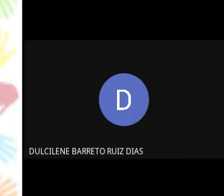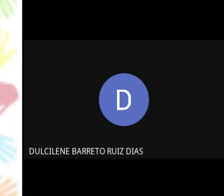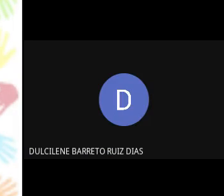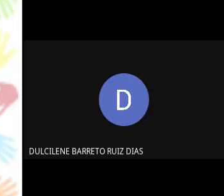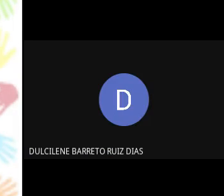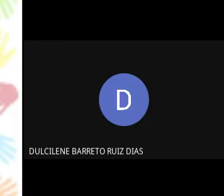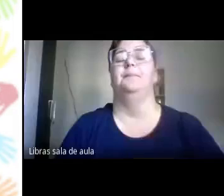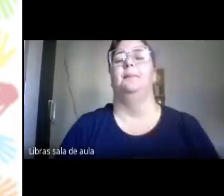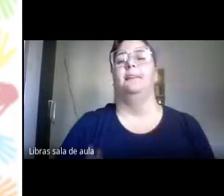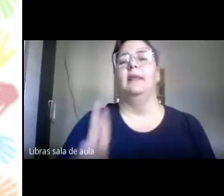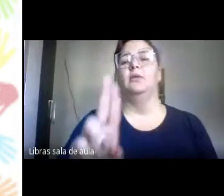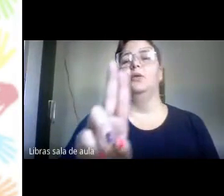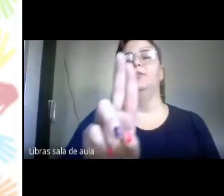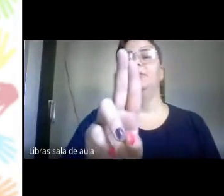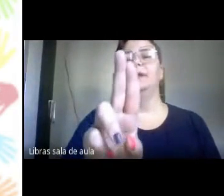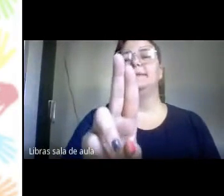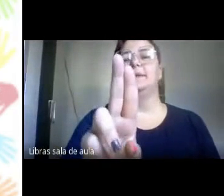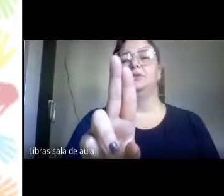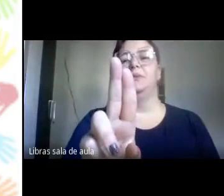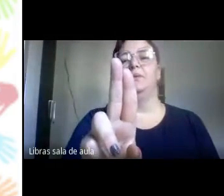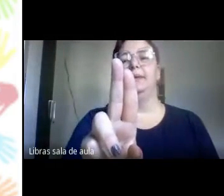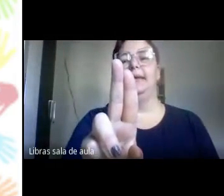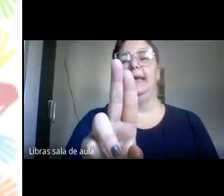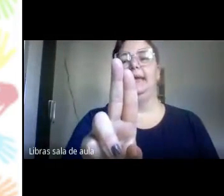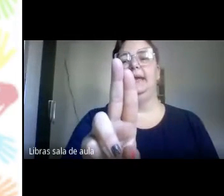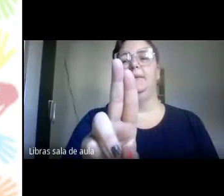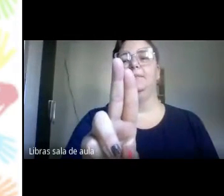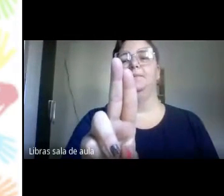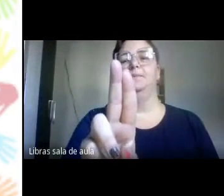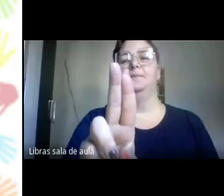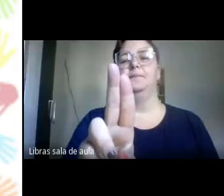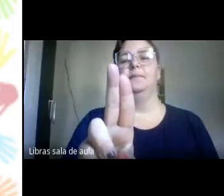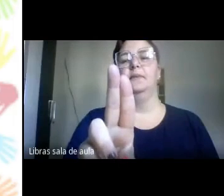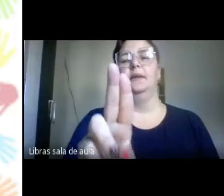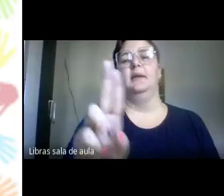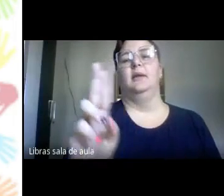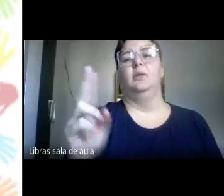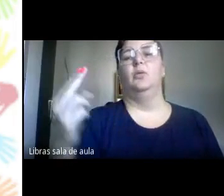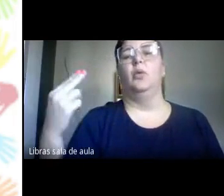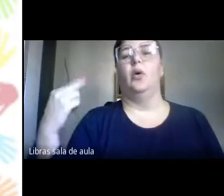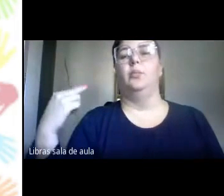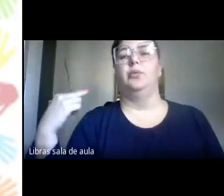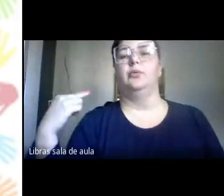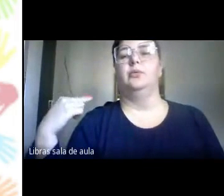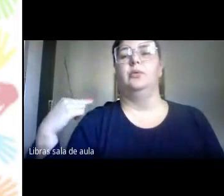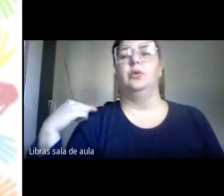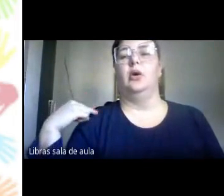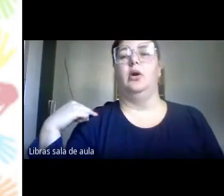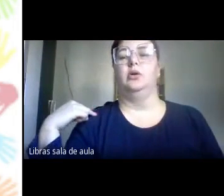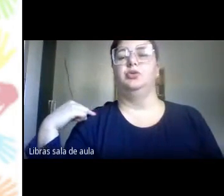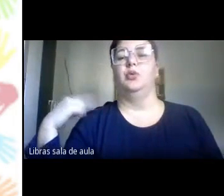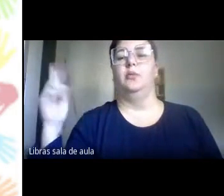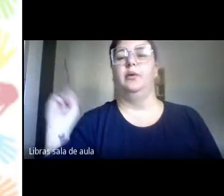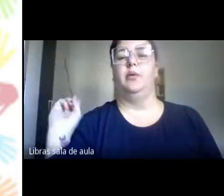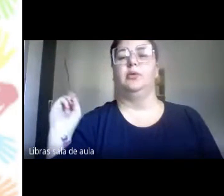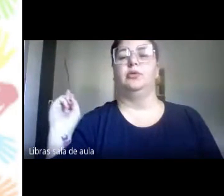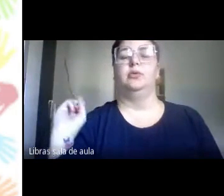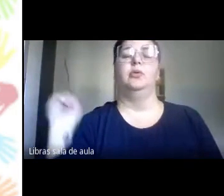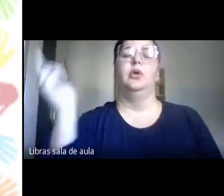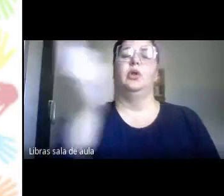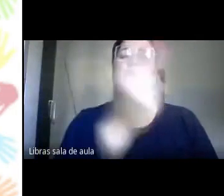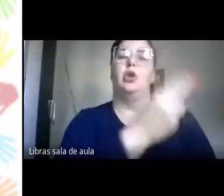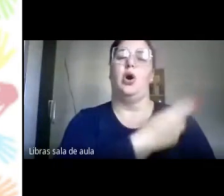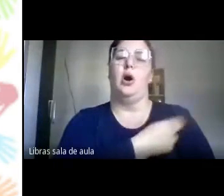Isso. Tá. Configuração de mão em N. No ombro. Ó, de um ombro ao